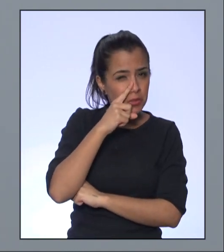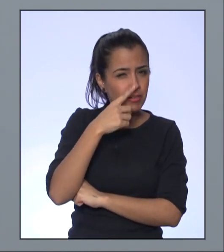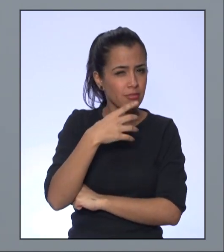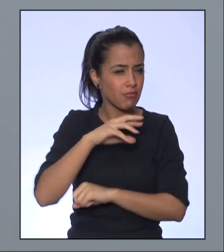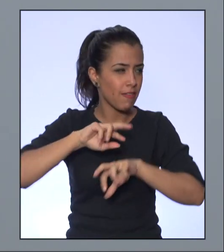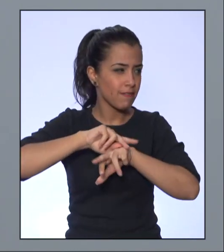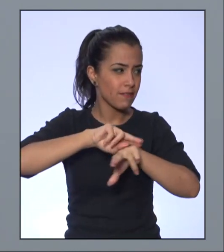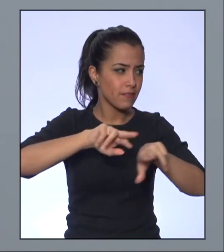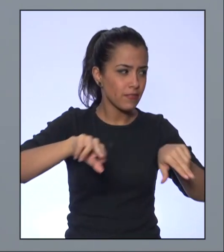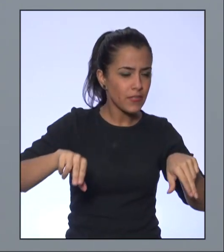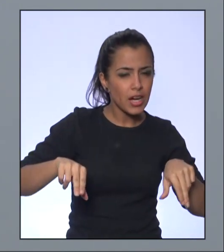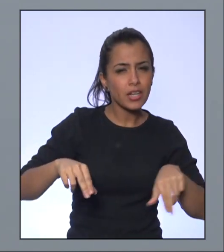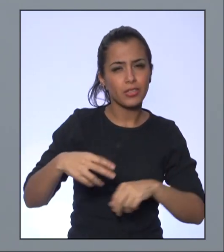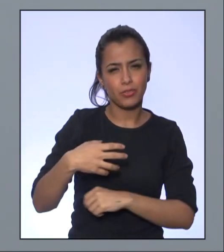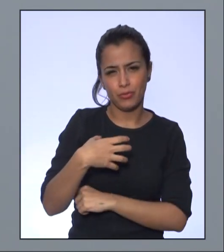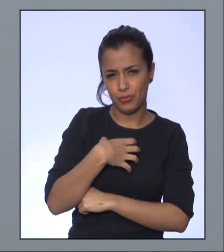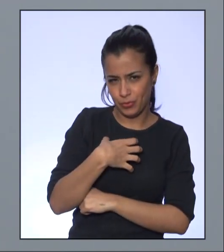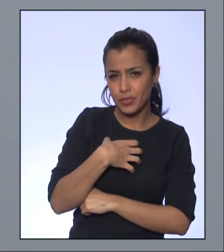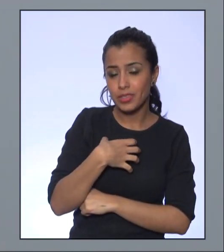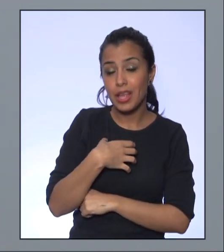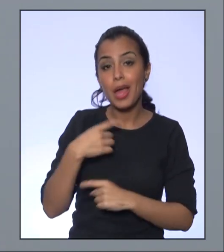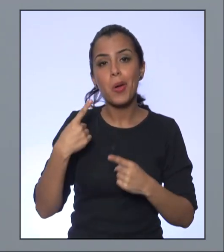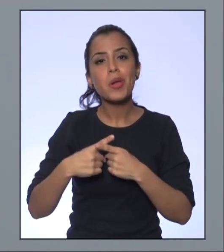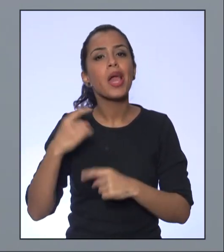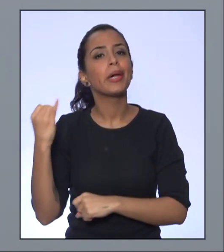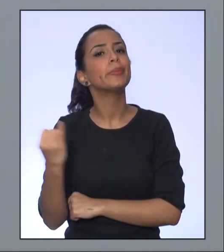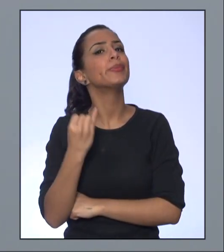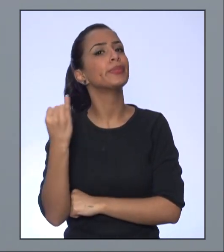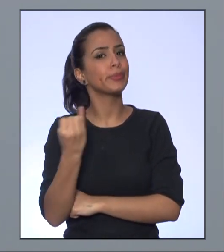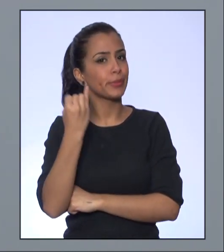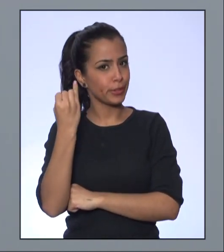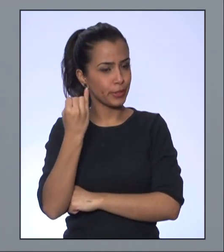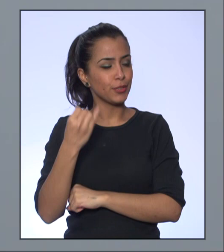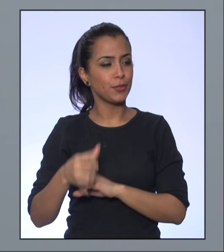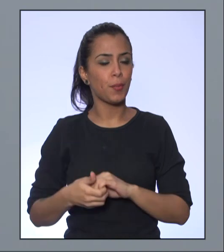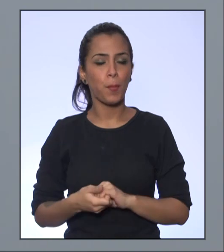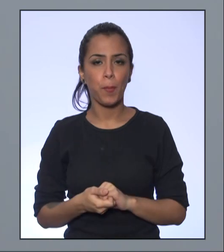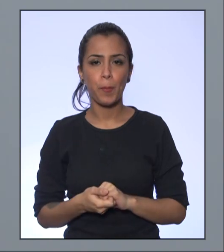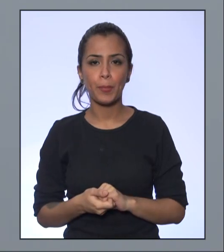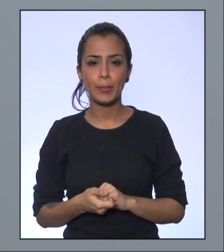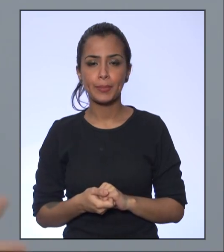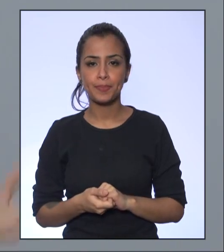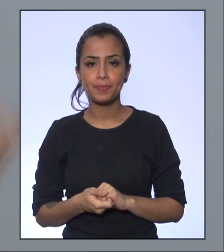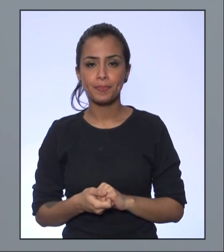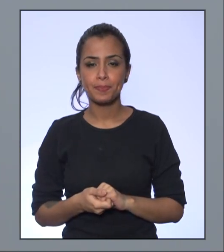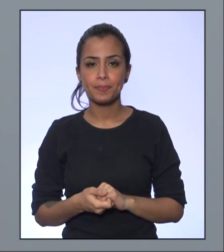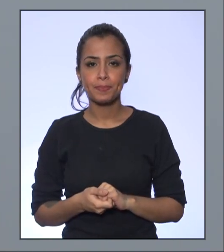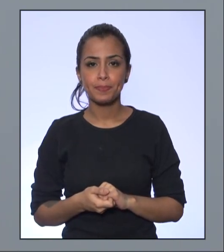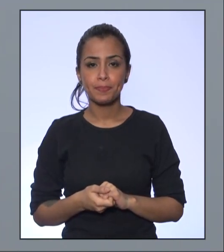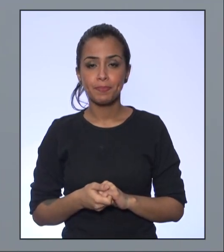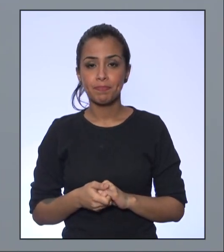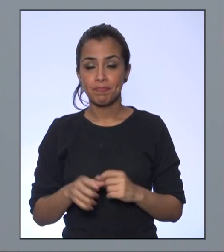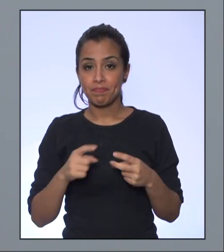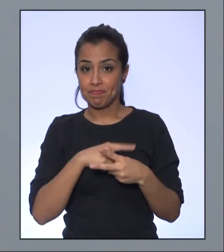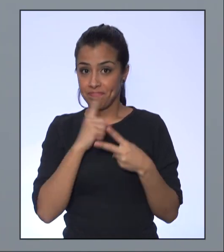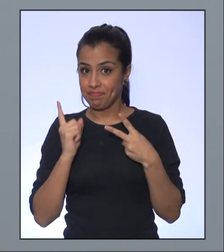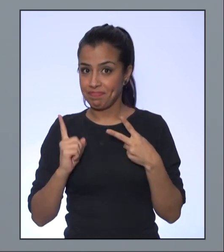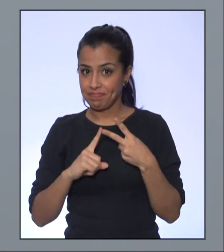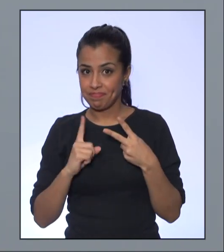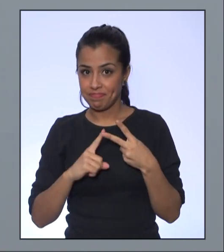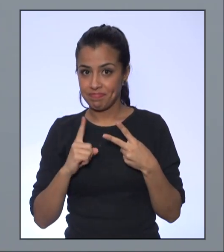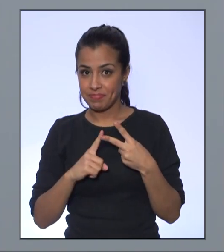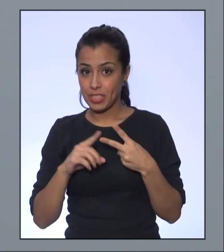né, percebidos pelas pessoas, é muito importante. Bom, no segundo momento, vocês vão trazer um mapa